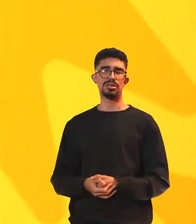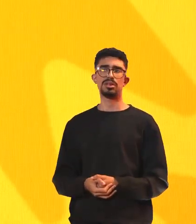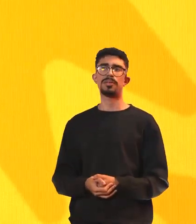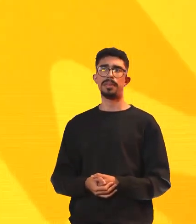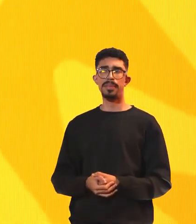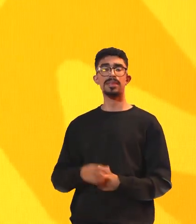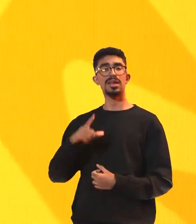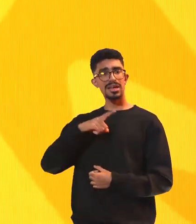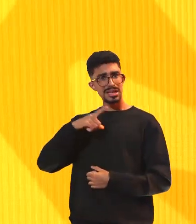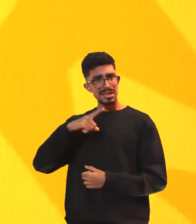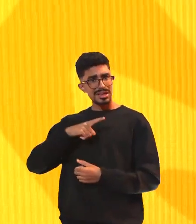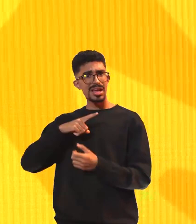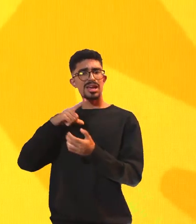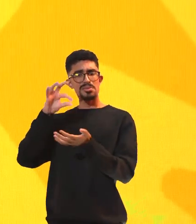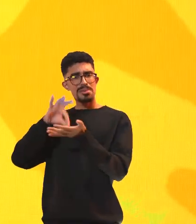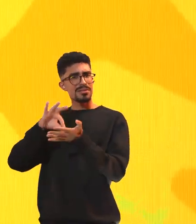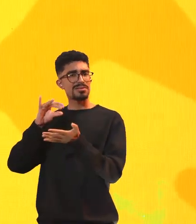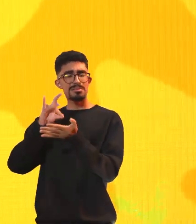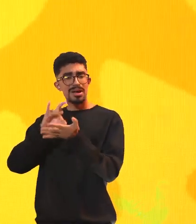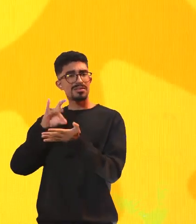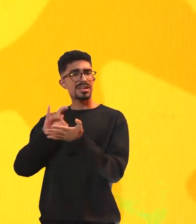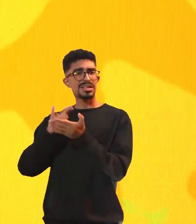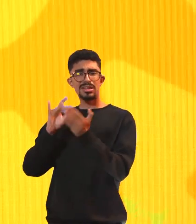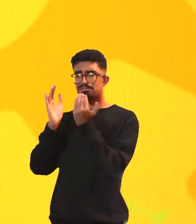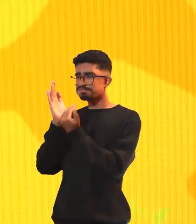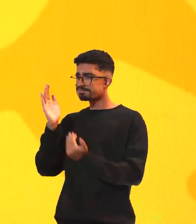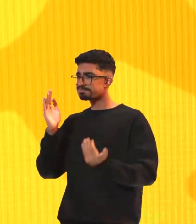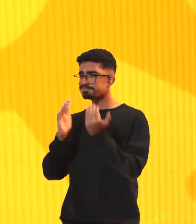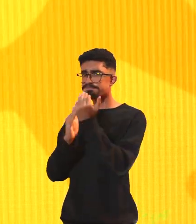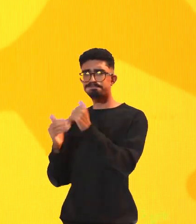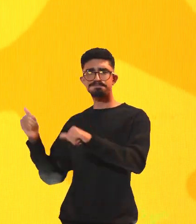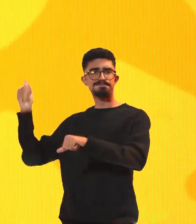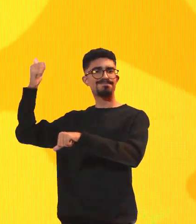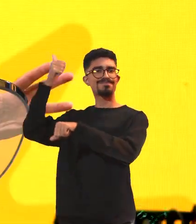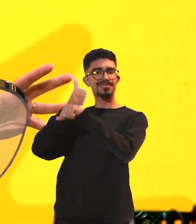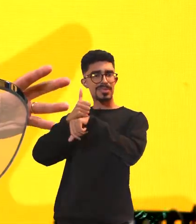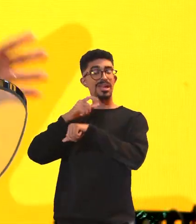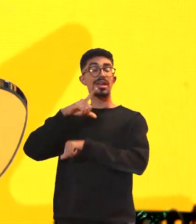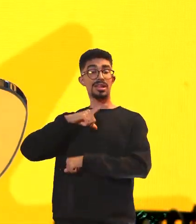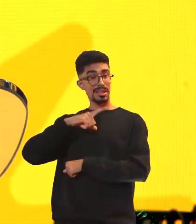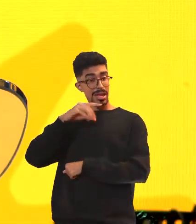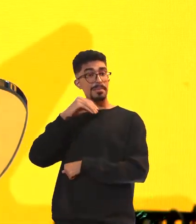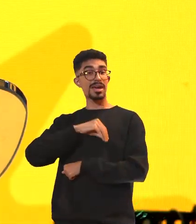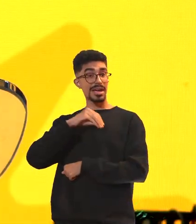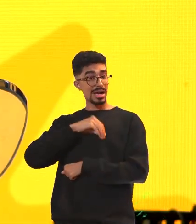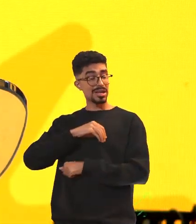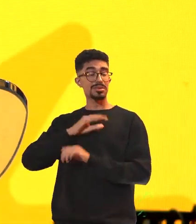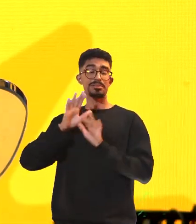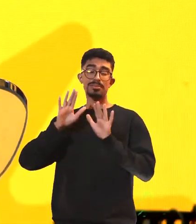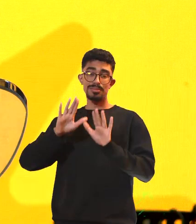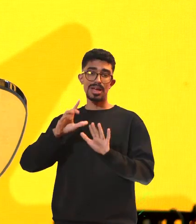absoluta. Existe certo e errado, existe pecado. Existe perdão e graça.